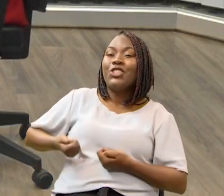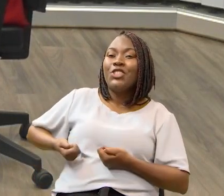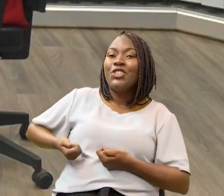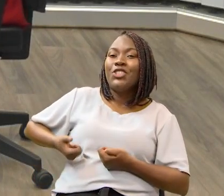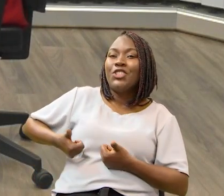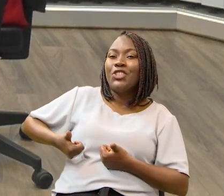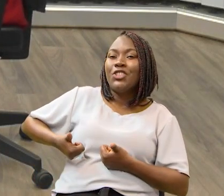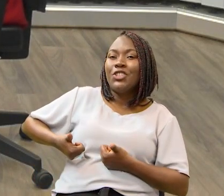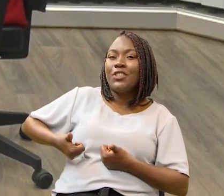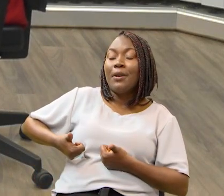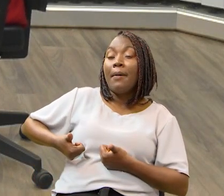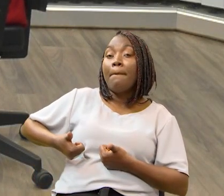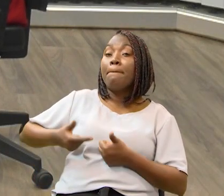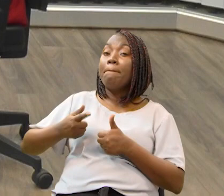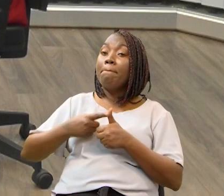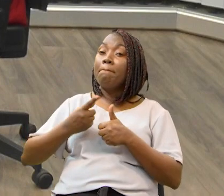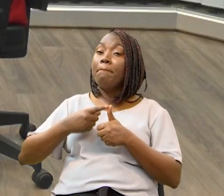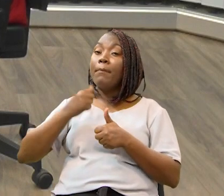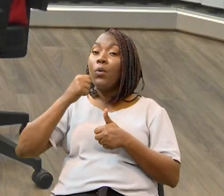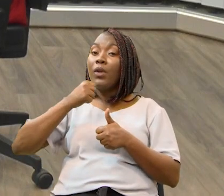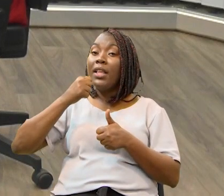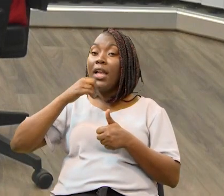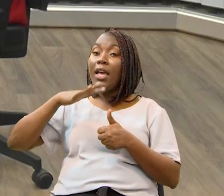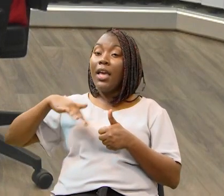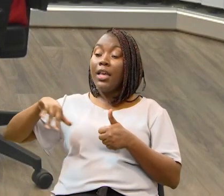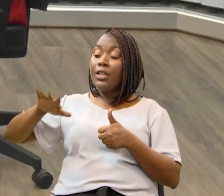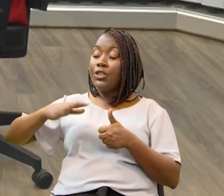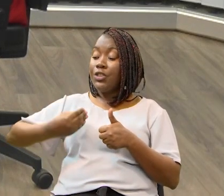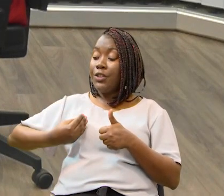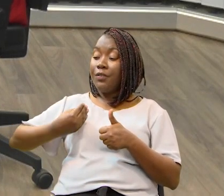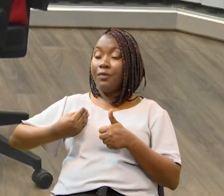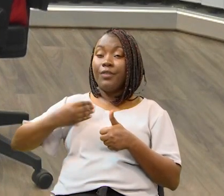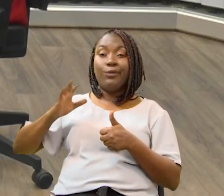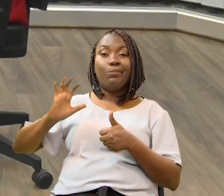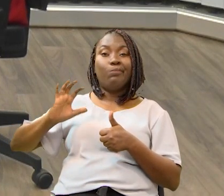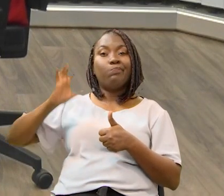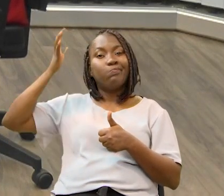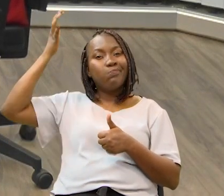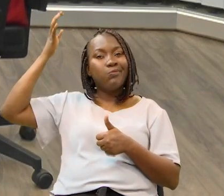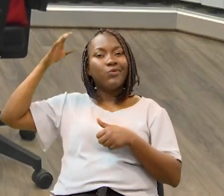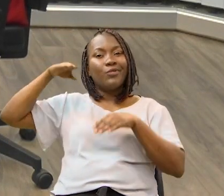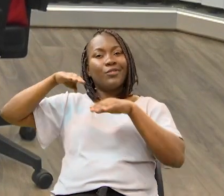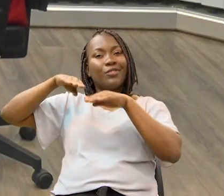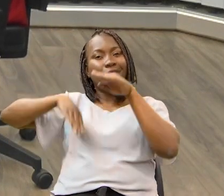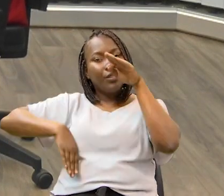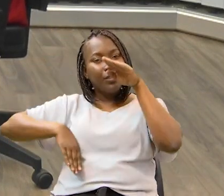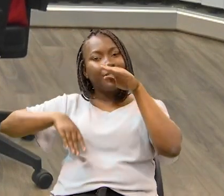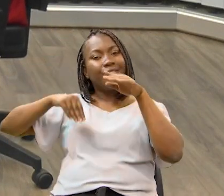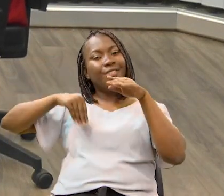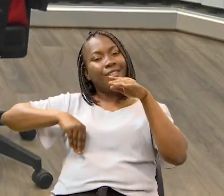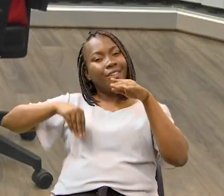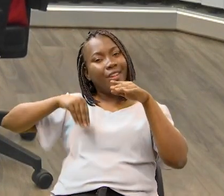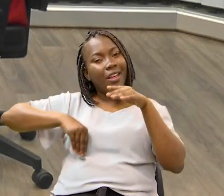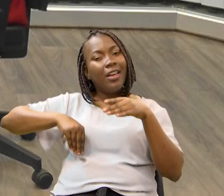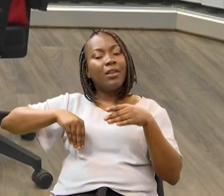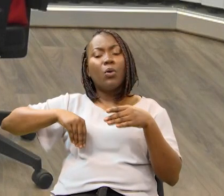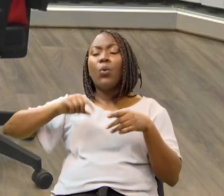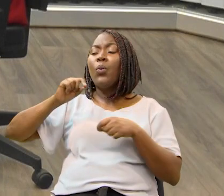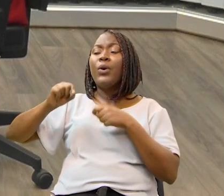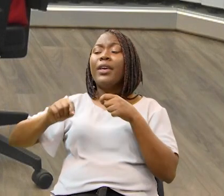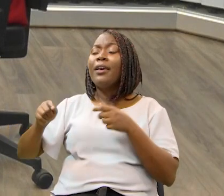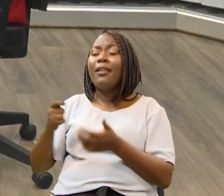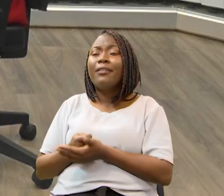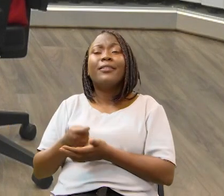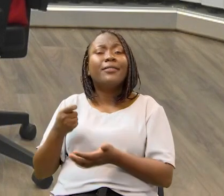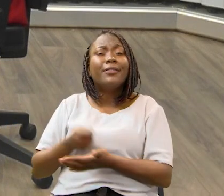uma dica, né? Primeiro, para as mulheres que vivem essa situação aí da desigualdade salarial, né? O que